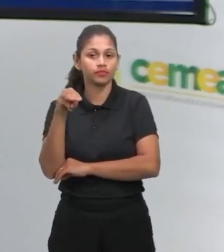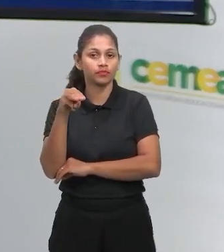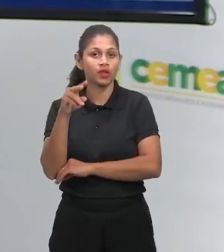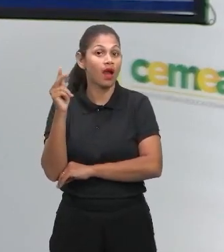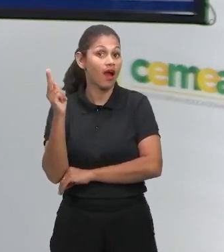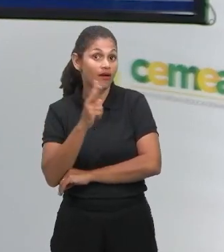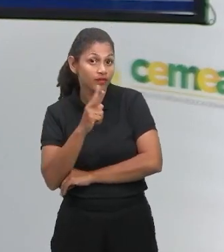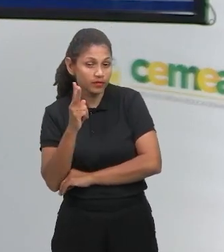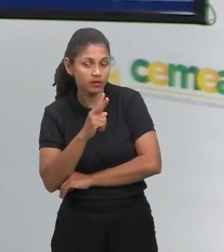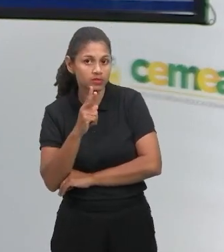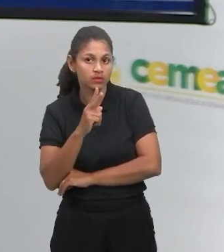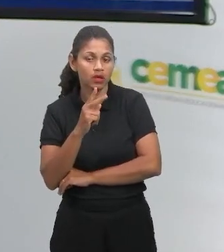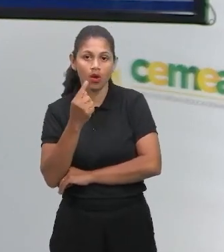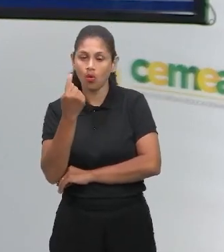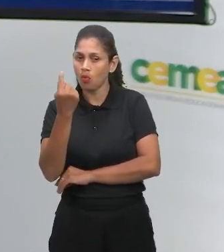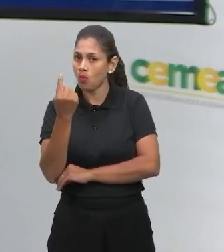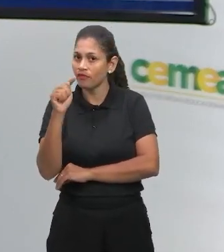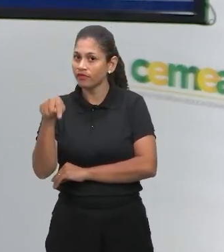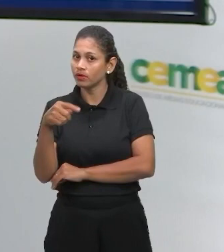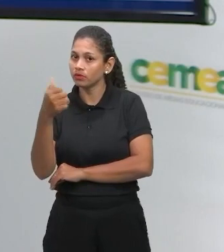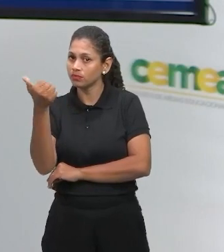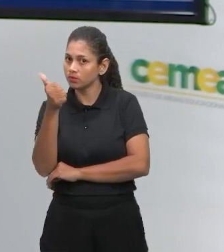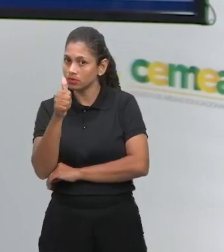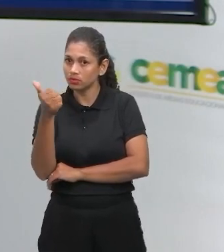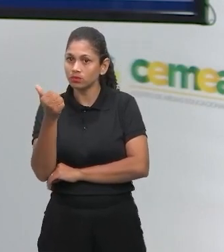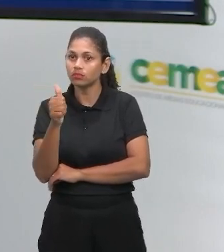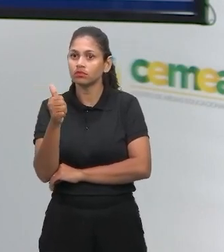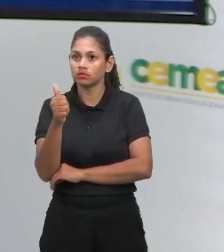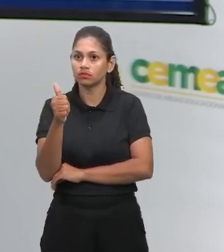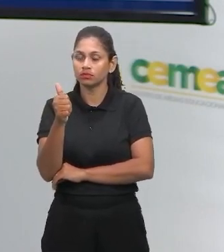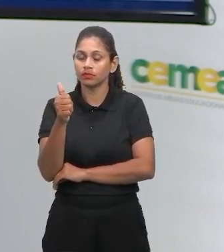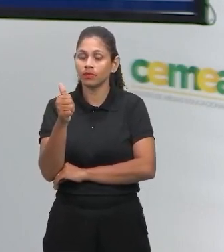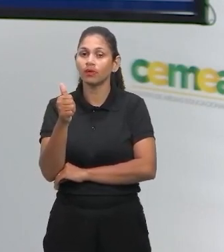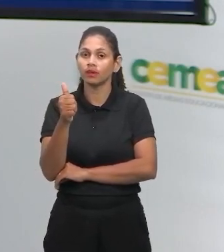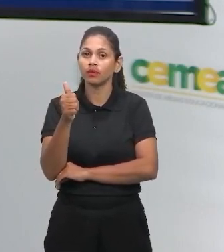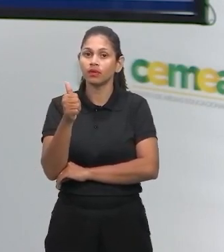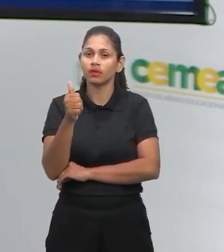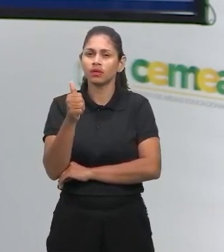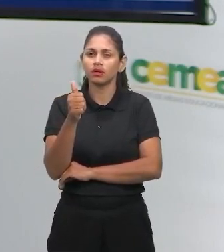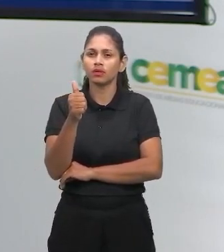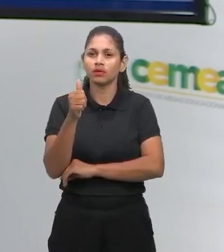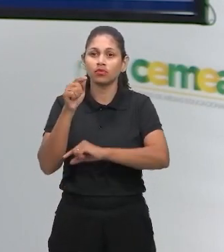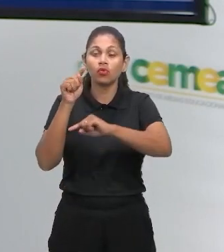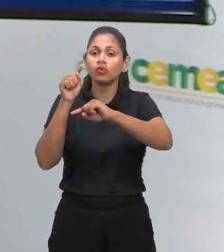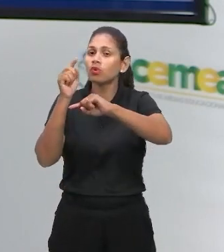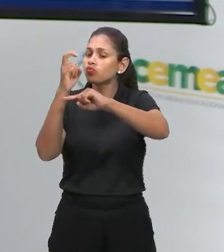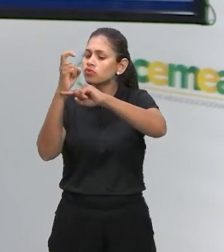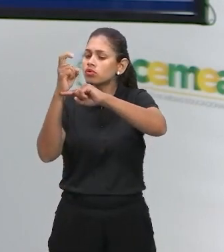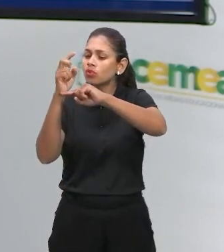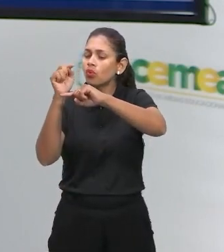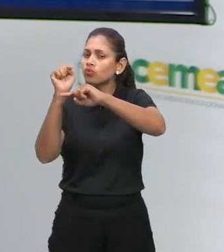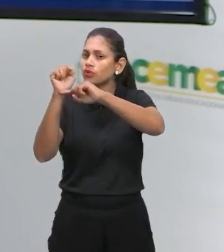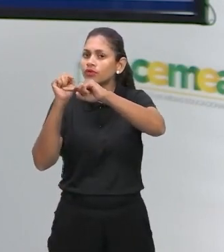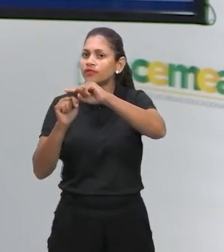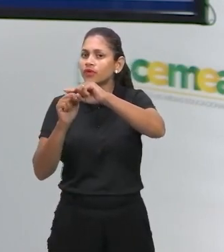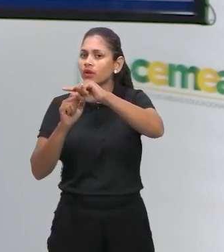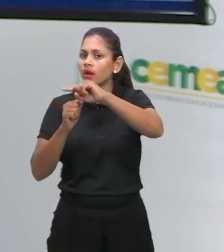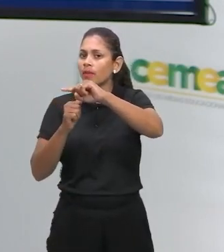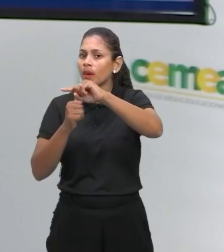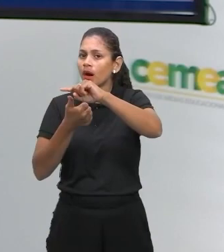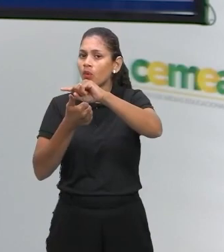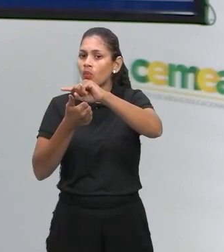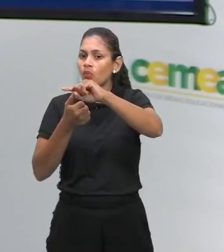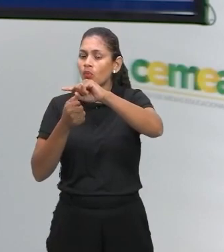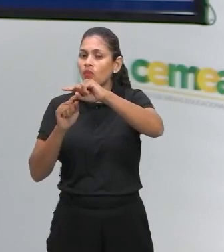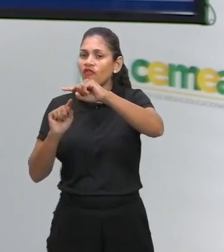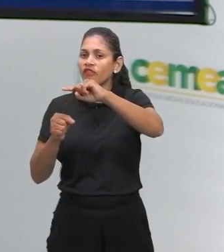quê? 1,11. Então assim, para ele percorrer 5 km, ele vai gastar quanto tempo? Fazendo essa divisão, vamos